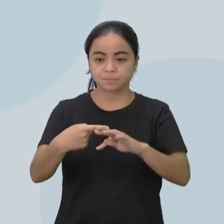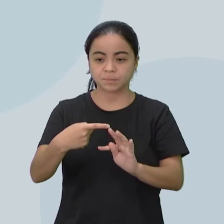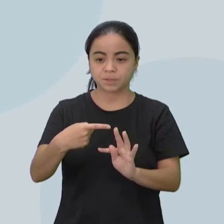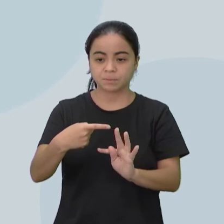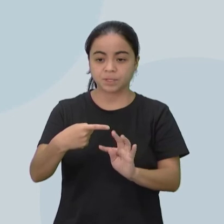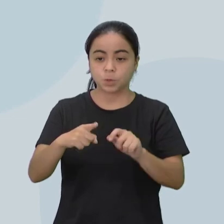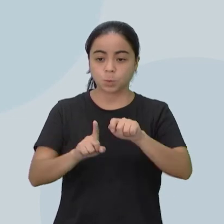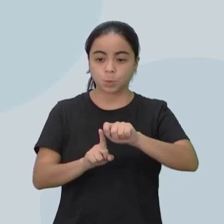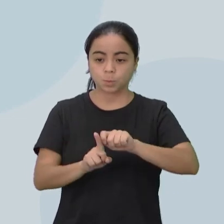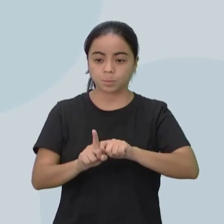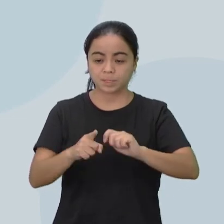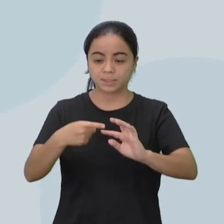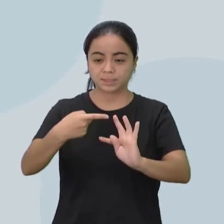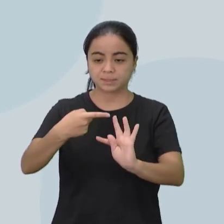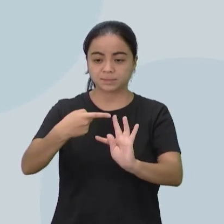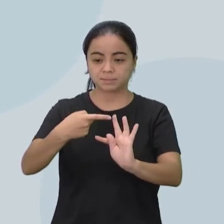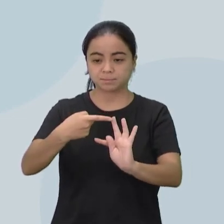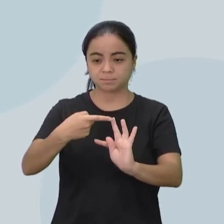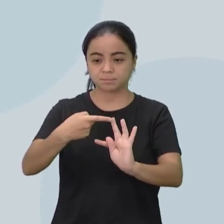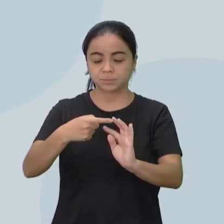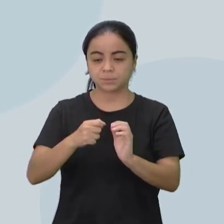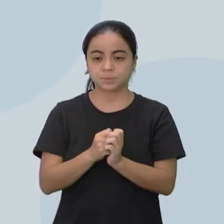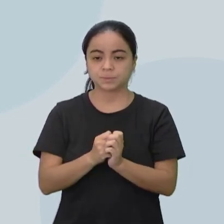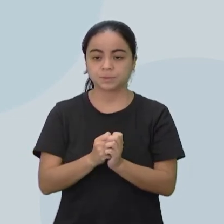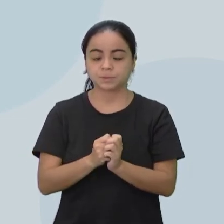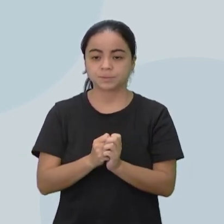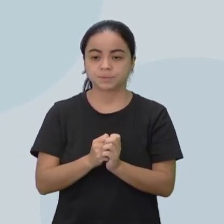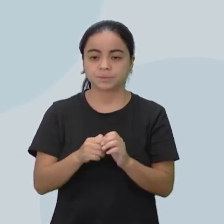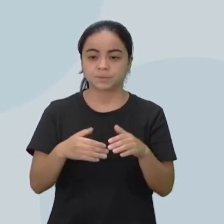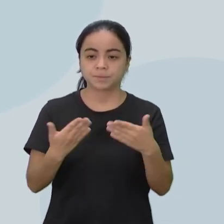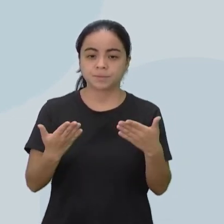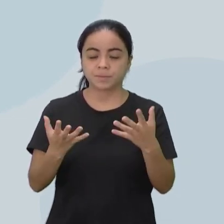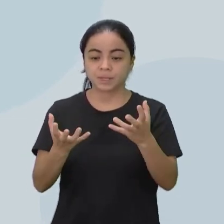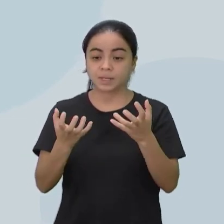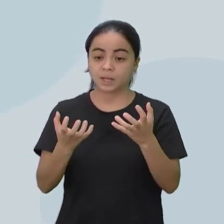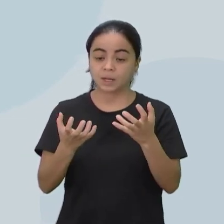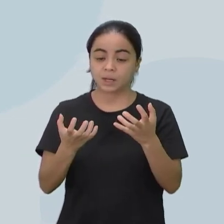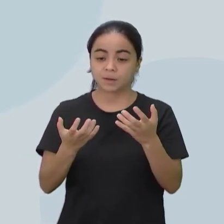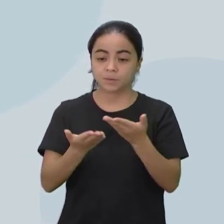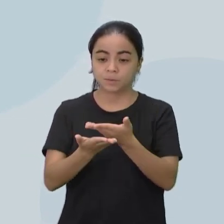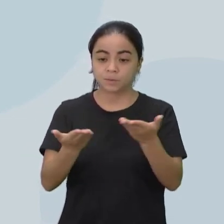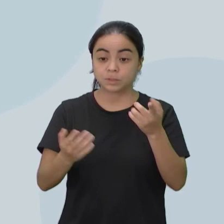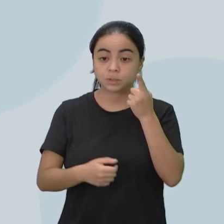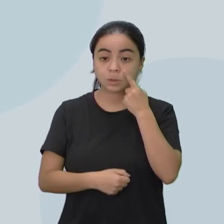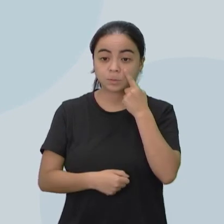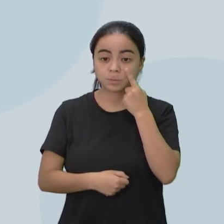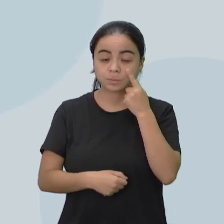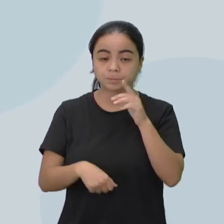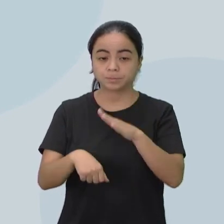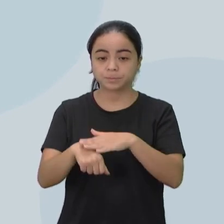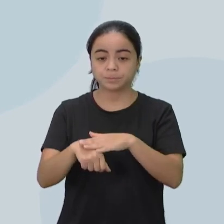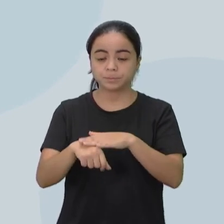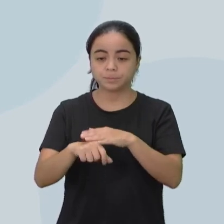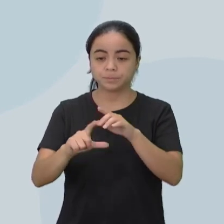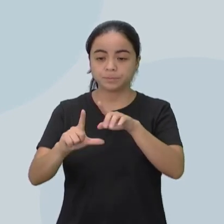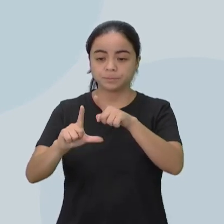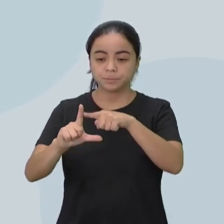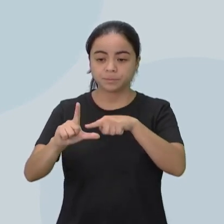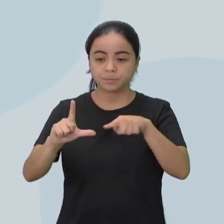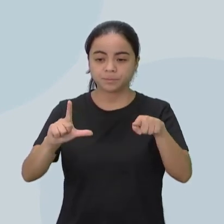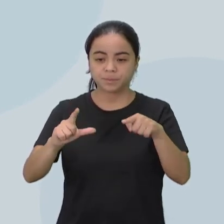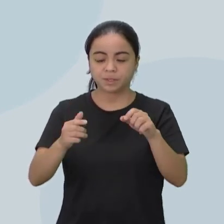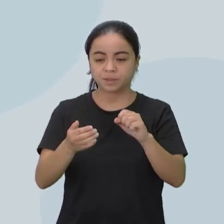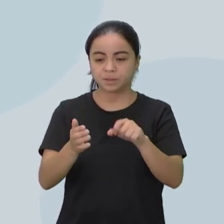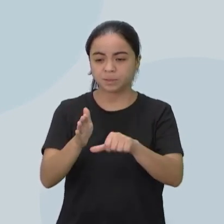que é dado em o tempo aqui que é dado em mês. Então, o que eu quero que vocês observem, né? Faça a tabela na primeira atividade